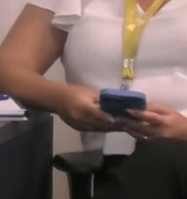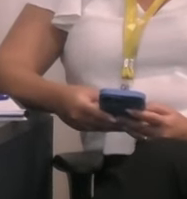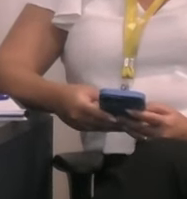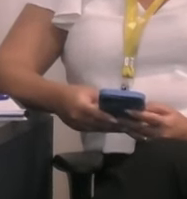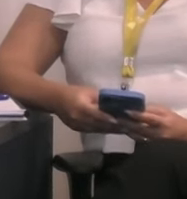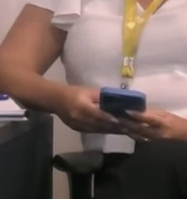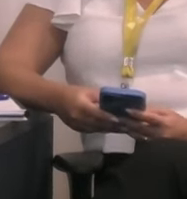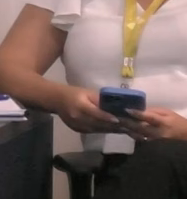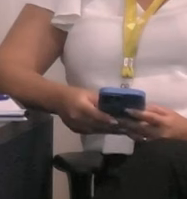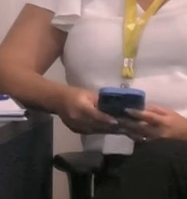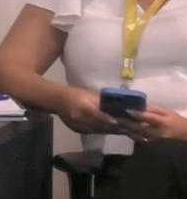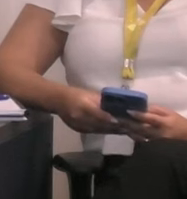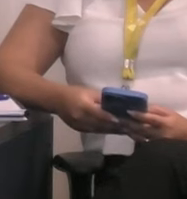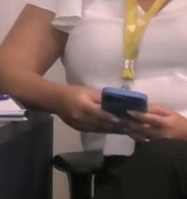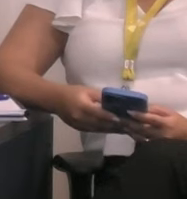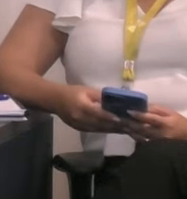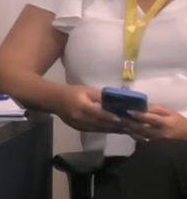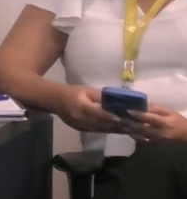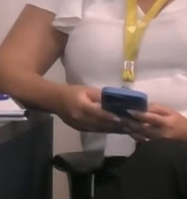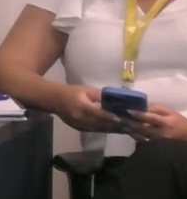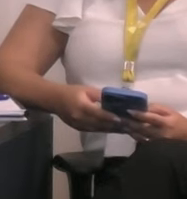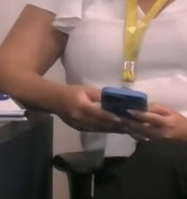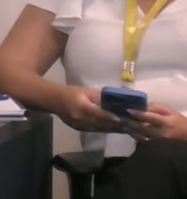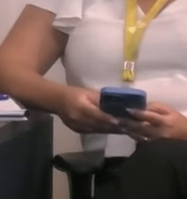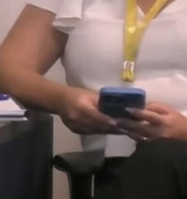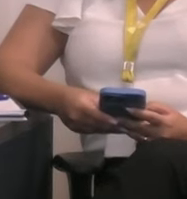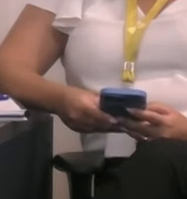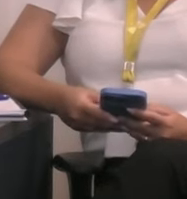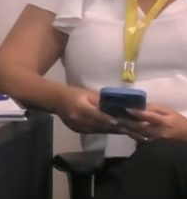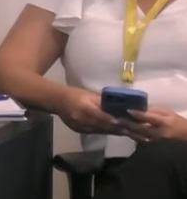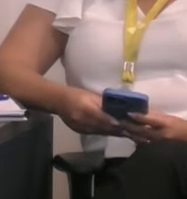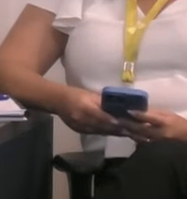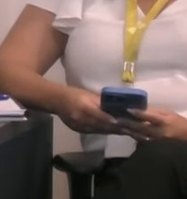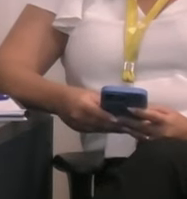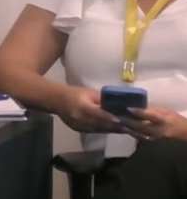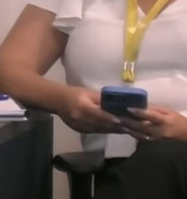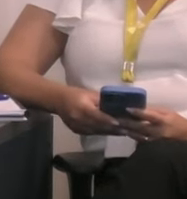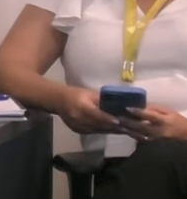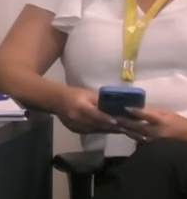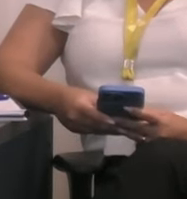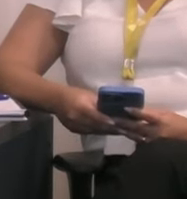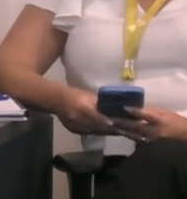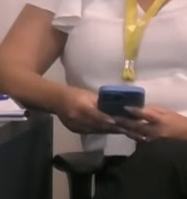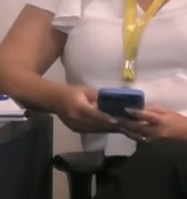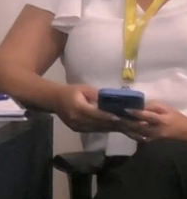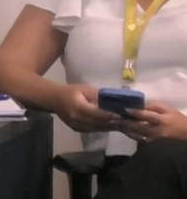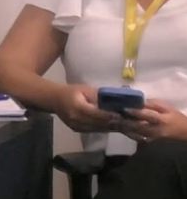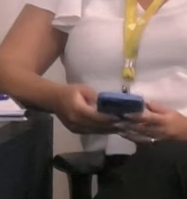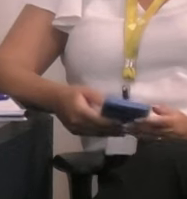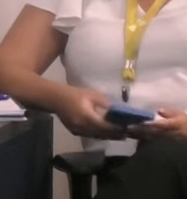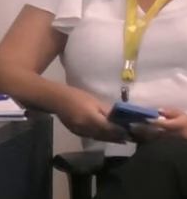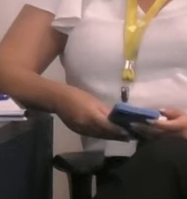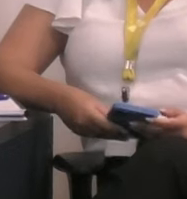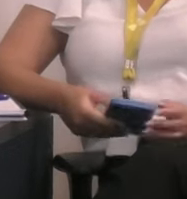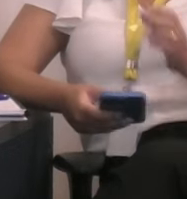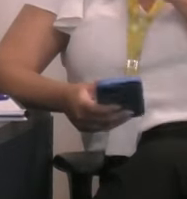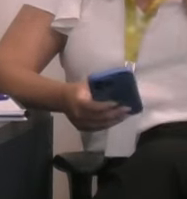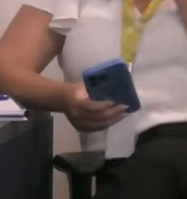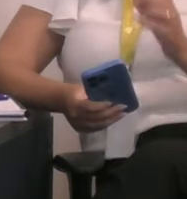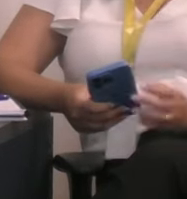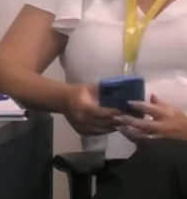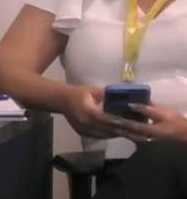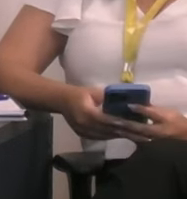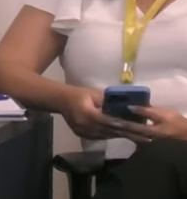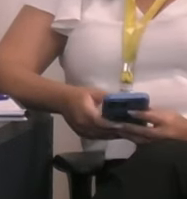a essa CPI que nós temos aqui, no Rio de Janeiro, um desconto direto, e estava conversando com meu amigo Júlio Canelinha,